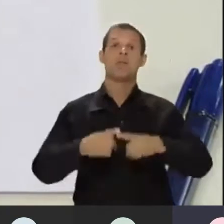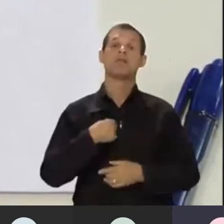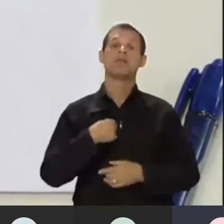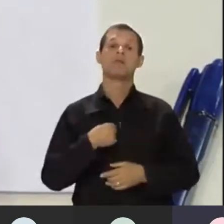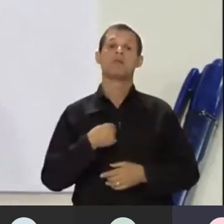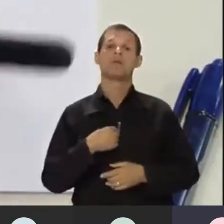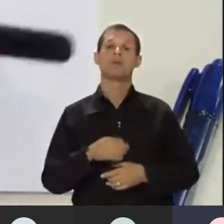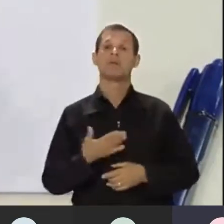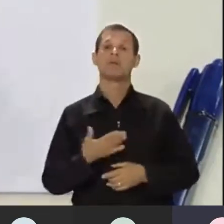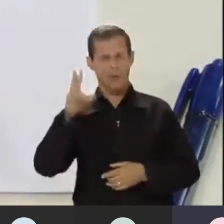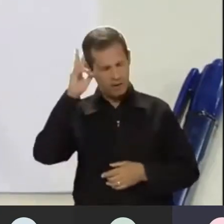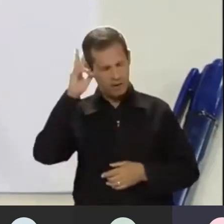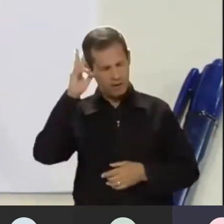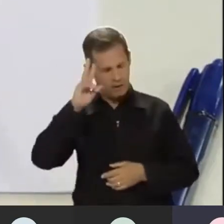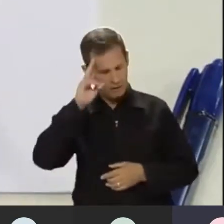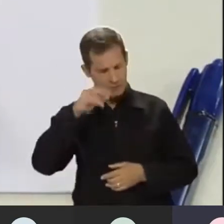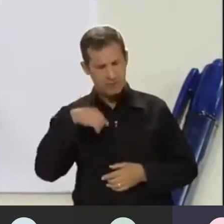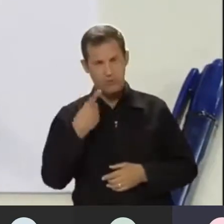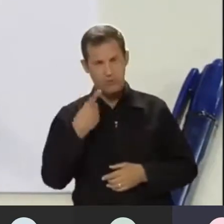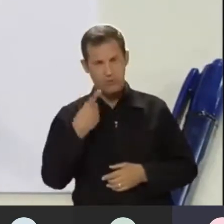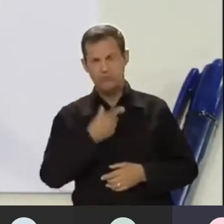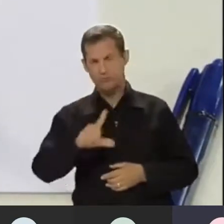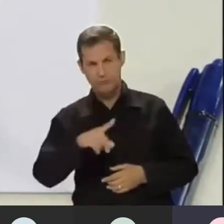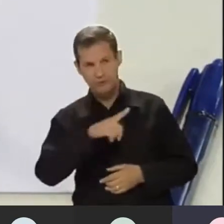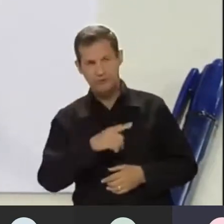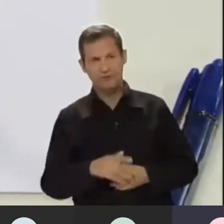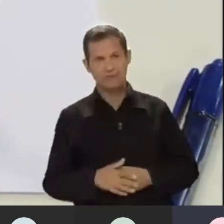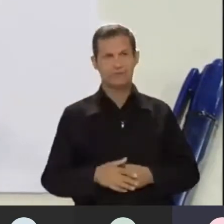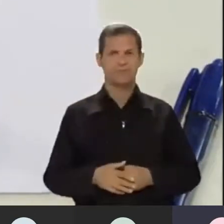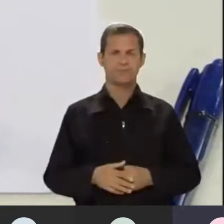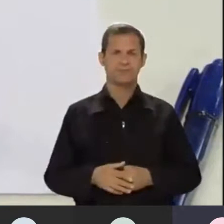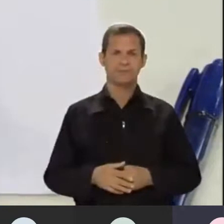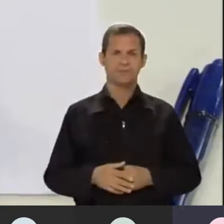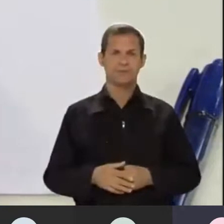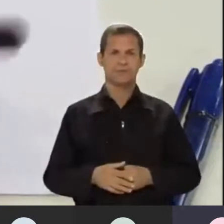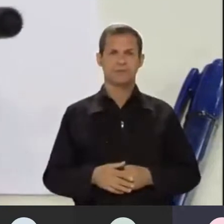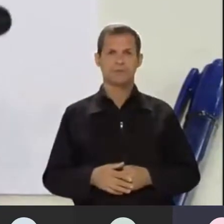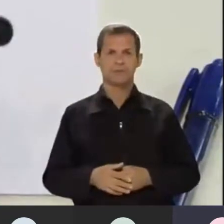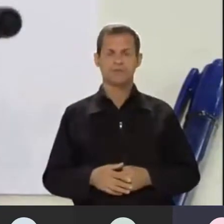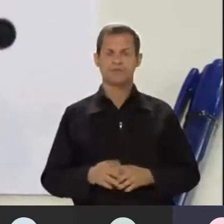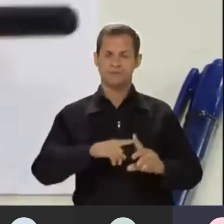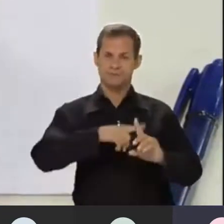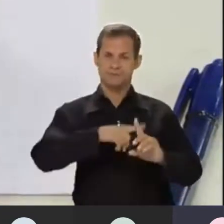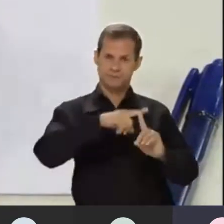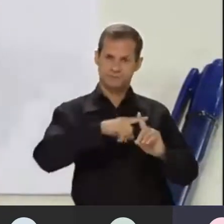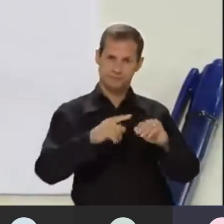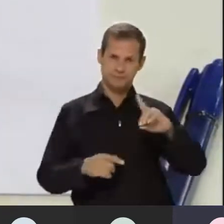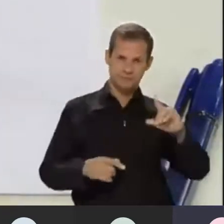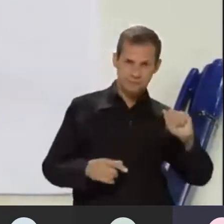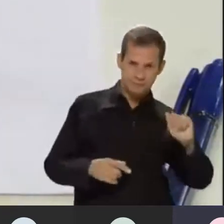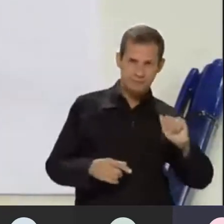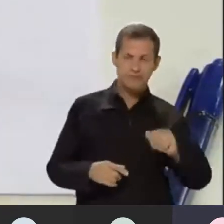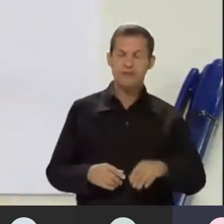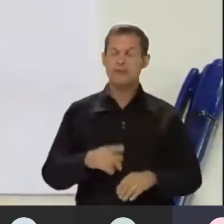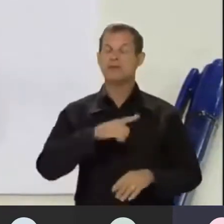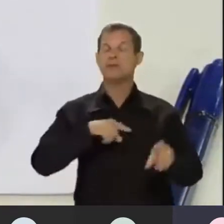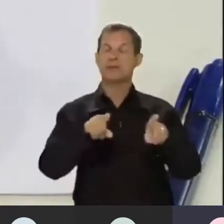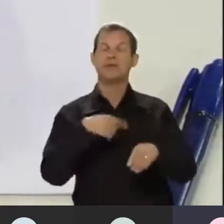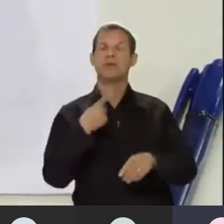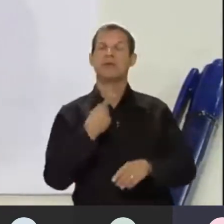E aí eu vou colocar aqui então. Então lembra, né? Vamos novamente passar aqui que a gente tinha aquela nossa temperatura média